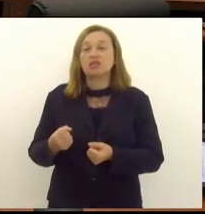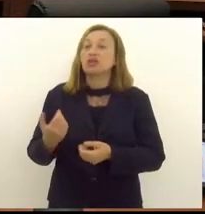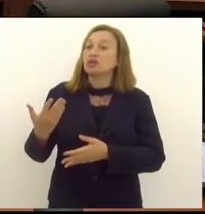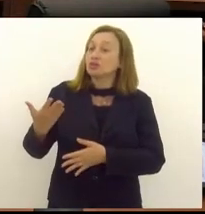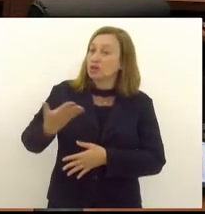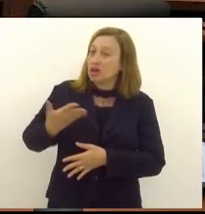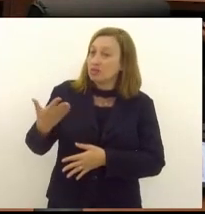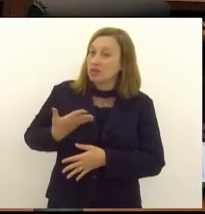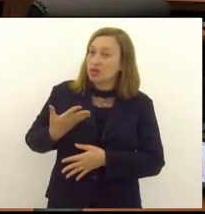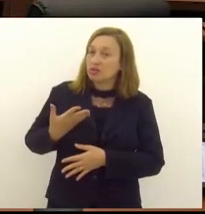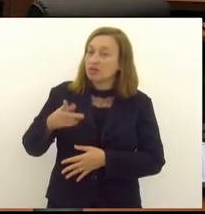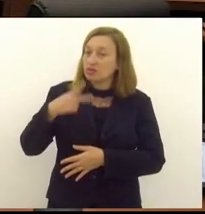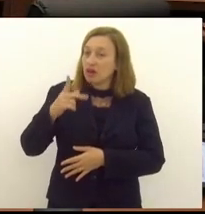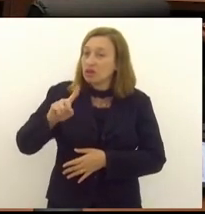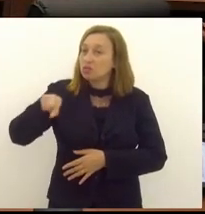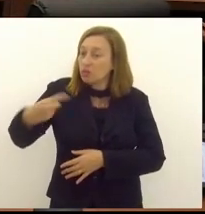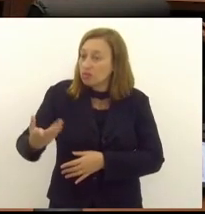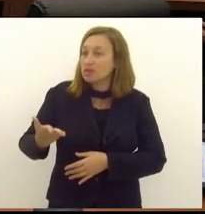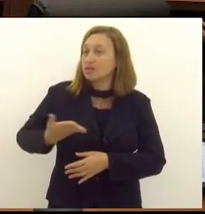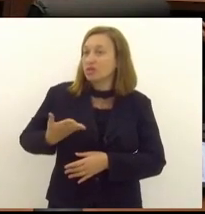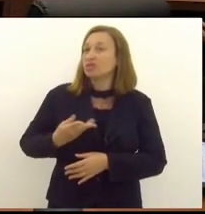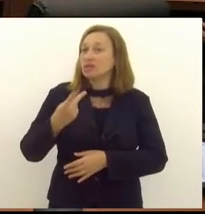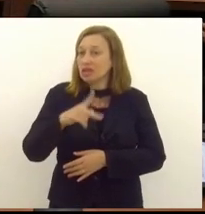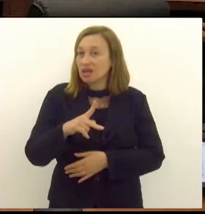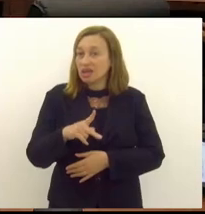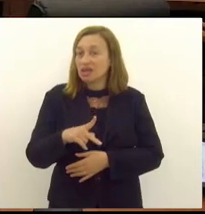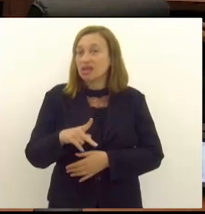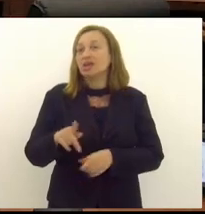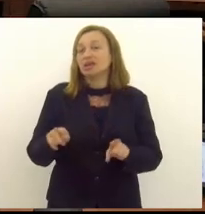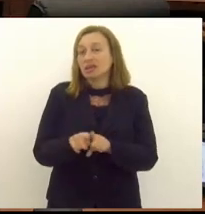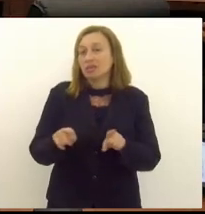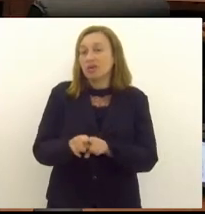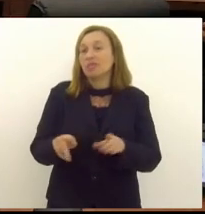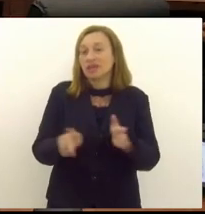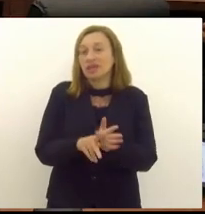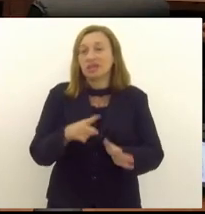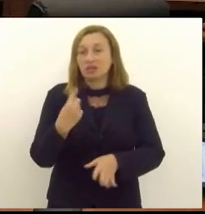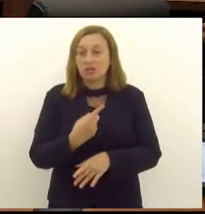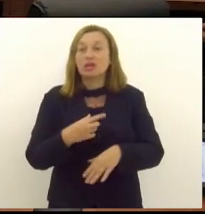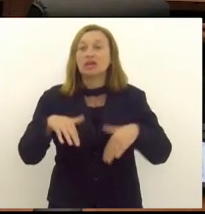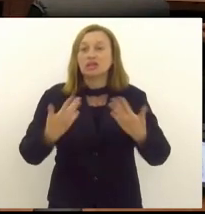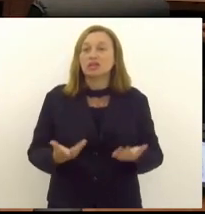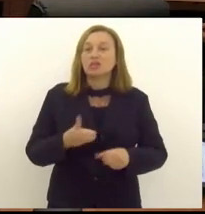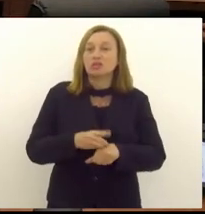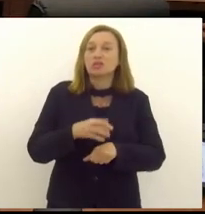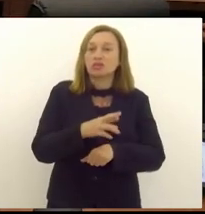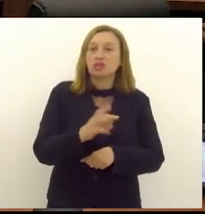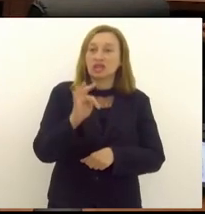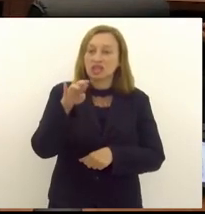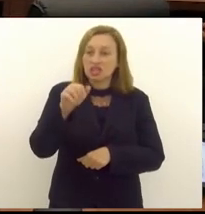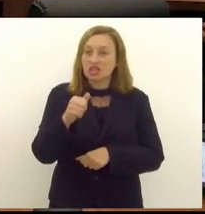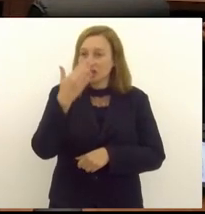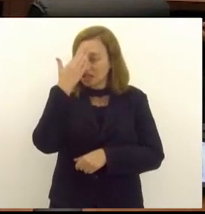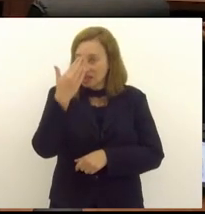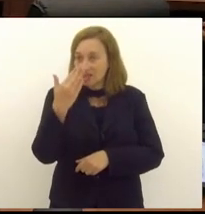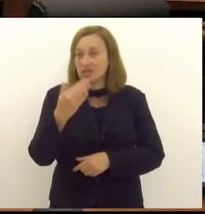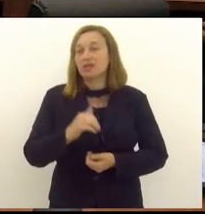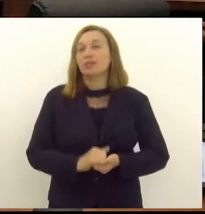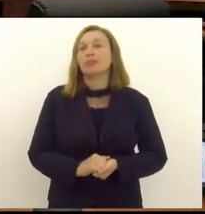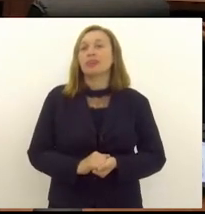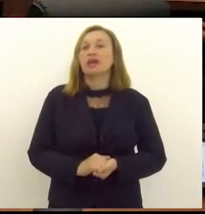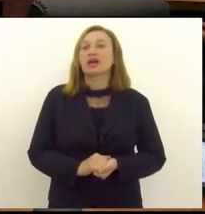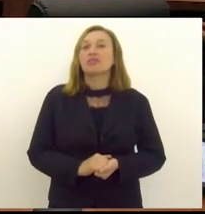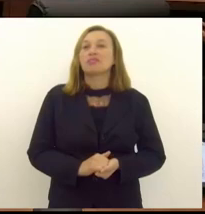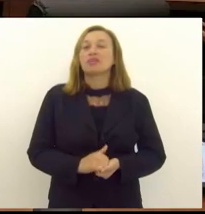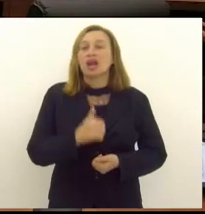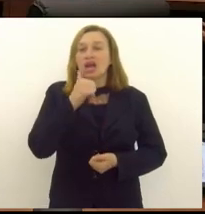amigos falam dos amigos deles, que, na verdade, passam a ser nossos também. Então, doutora Cristina, quero agradecer a senhora por ter